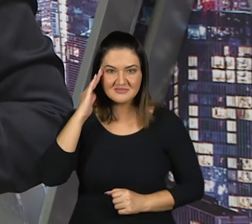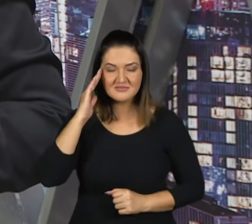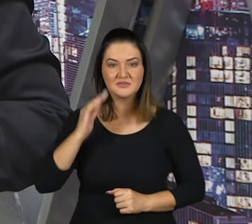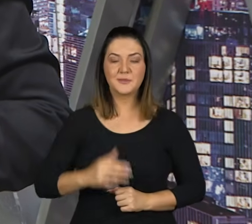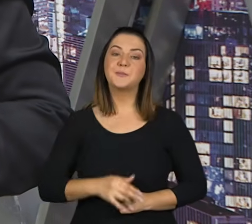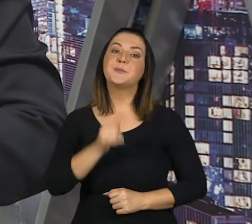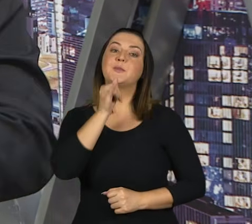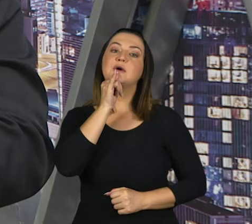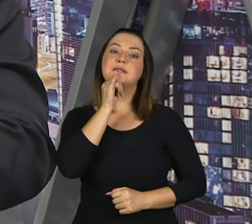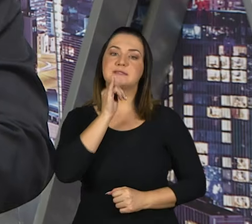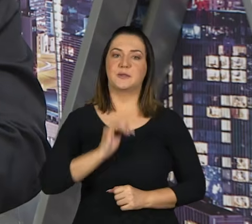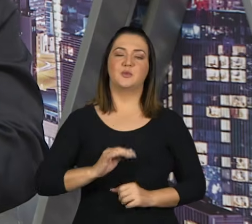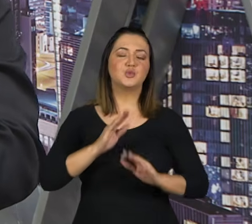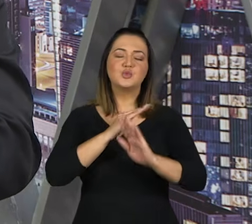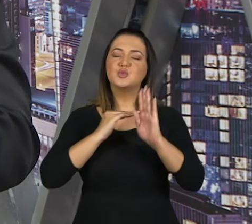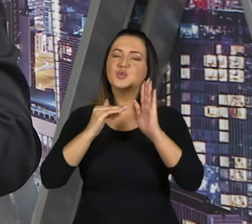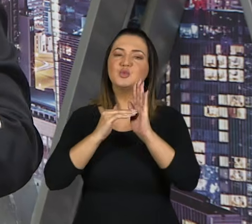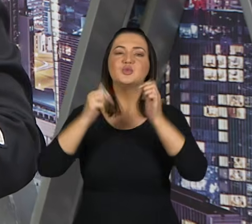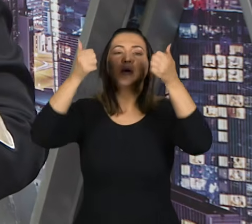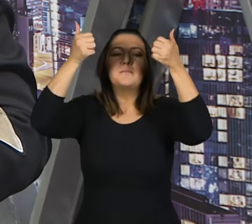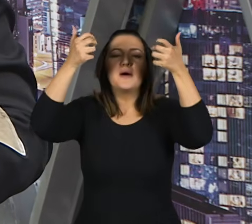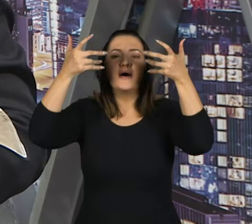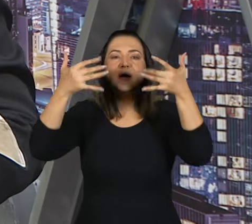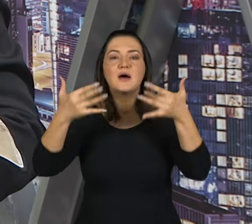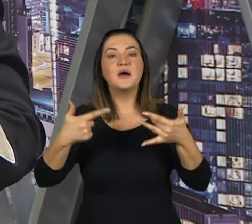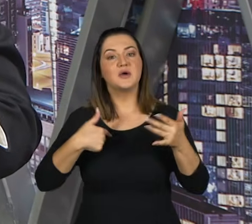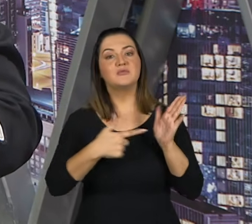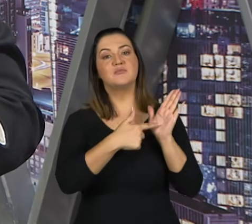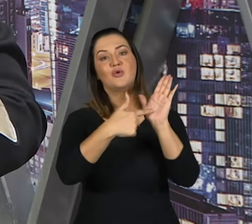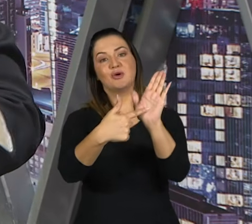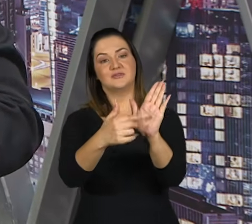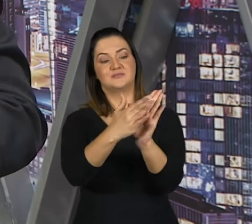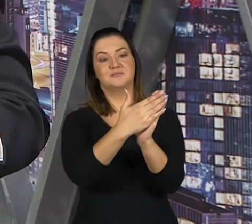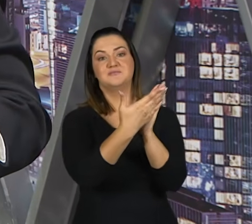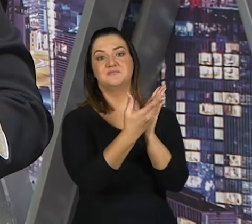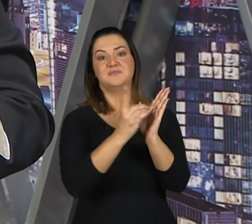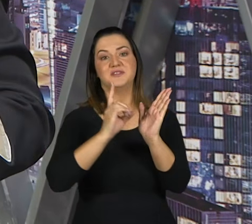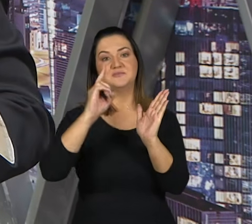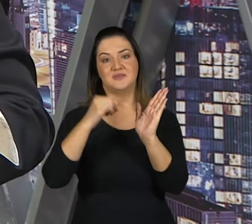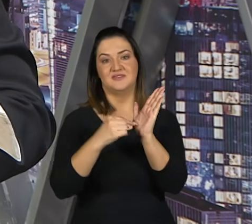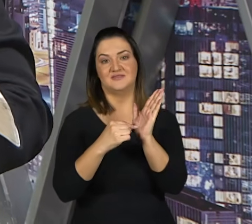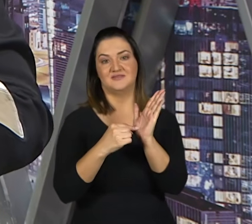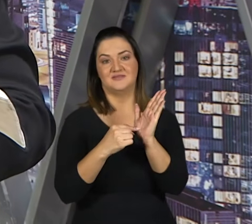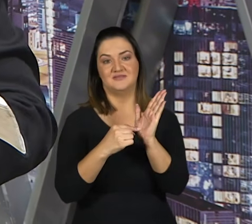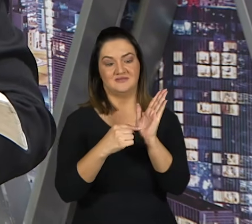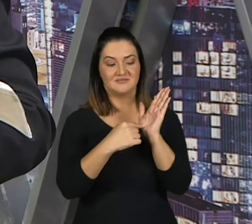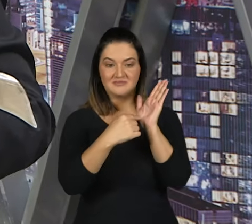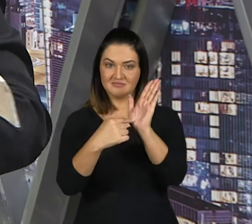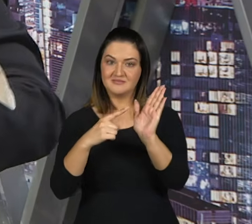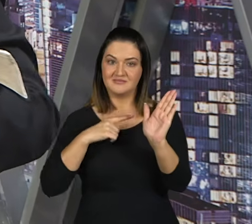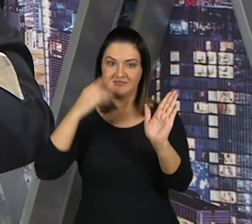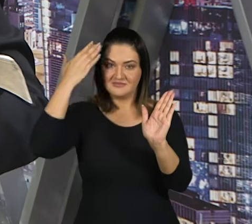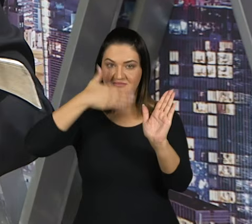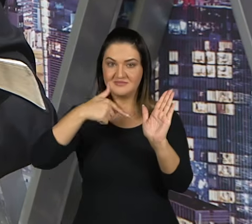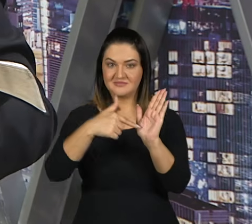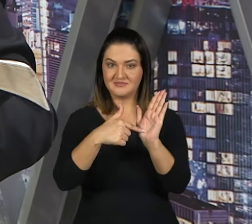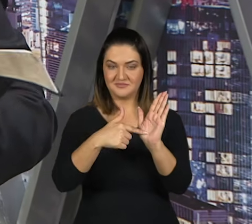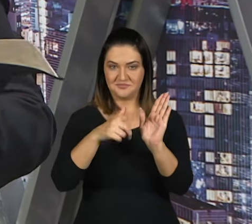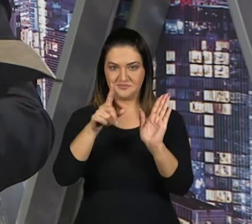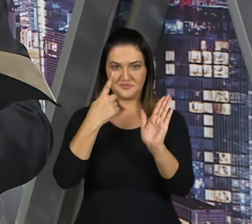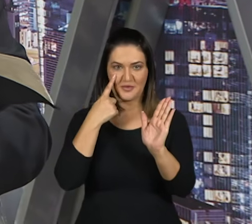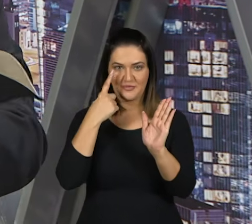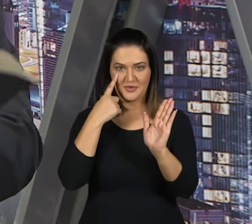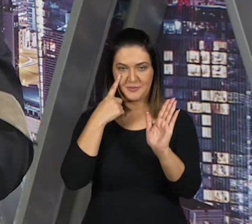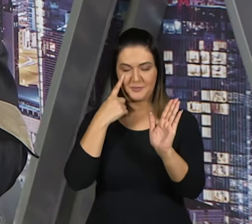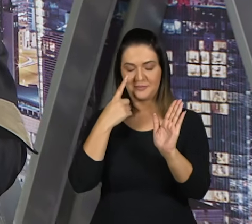não? Por exemplo, tudo que eu estou falando aqui, eu estou mostrando na Bíblia, estou mostrando aqui na palavra de Deus.